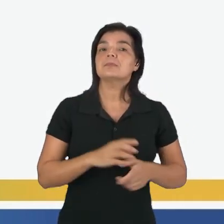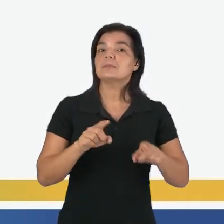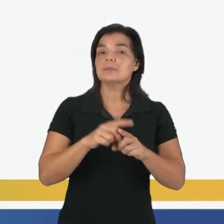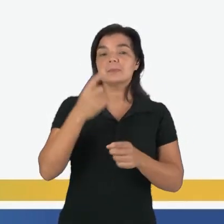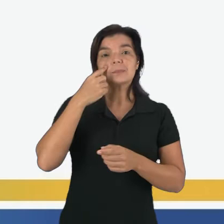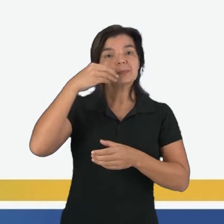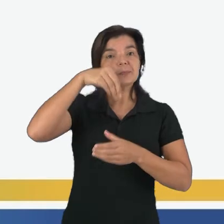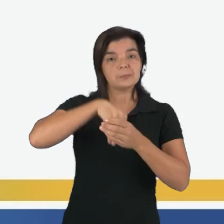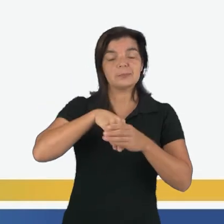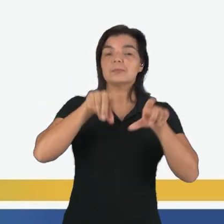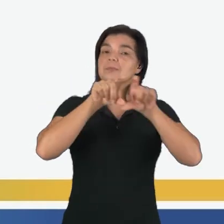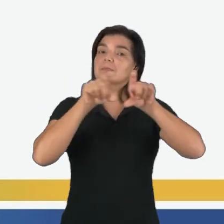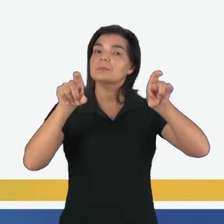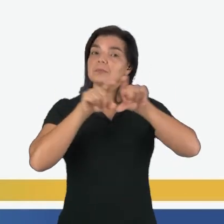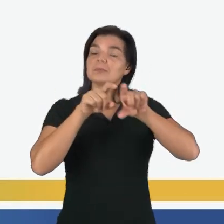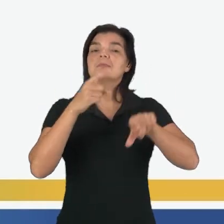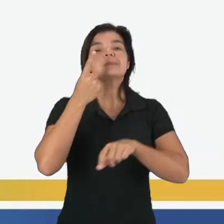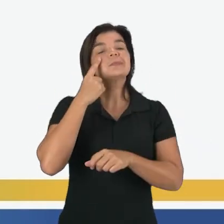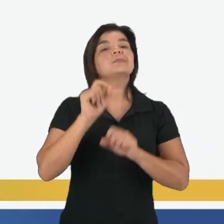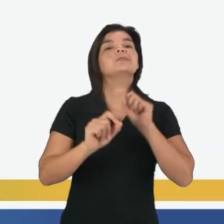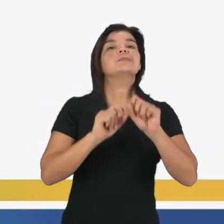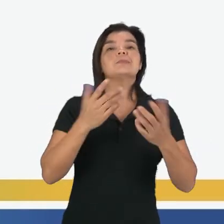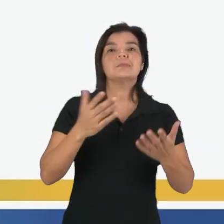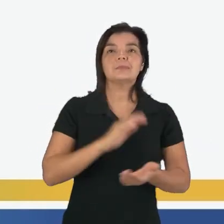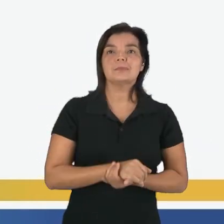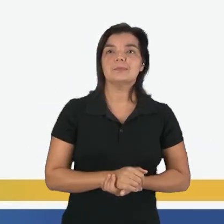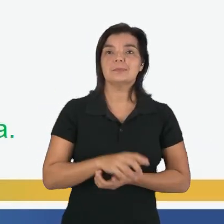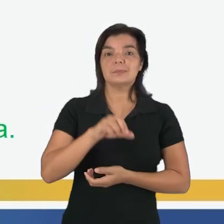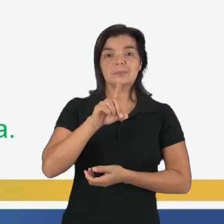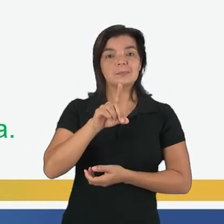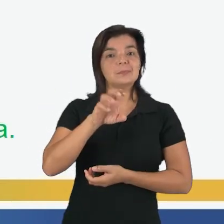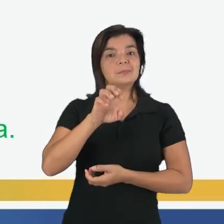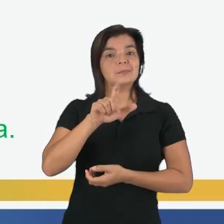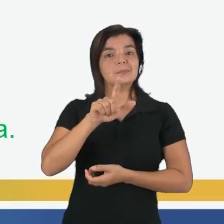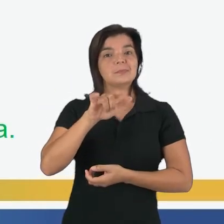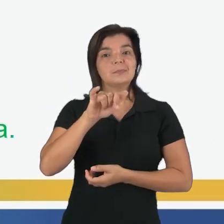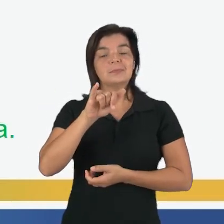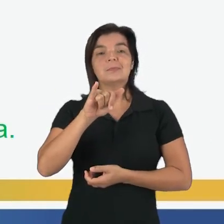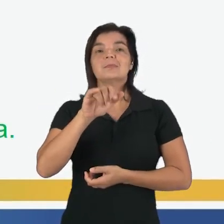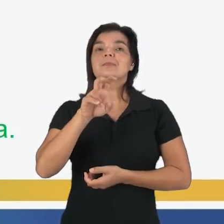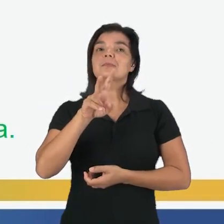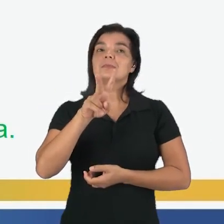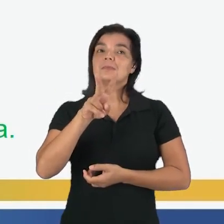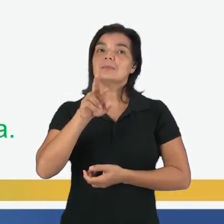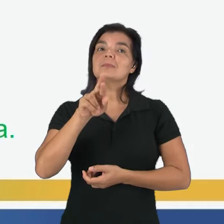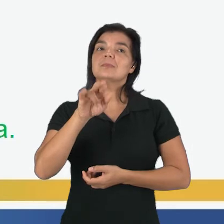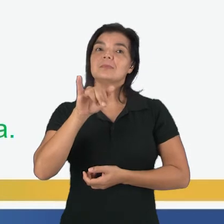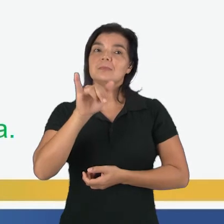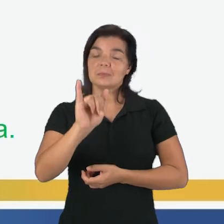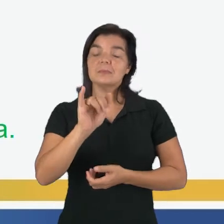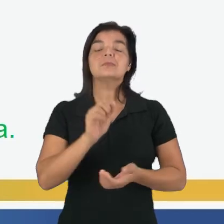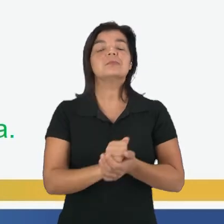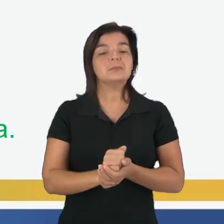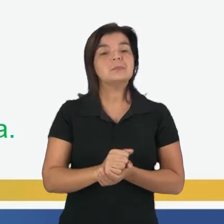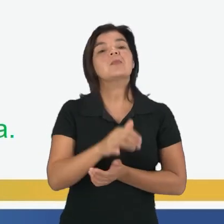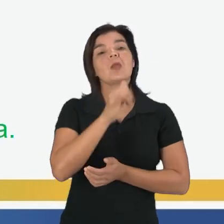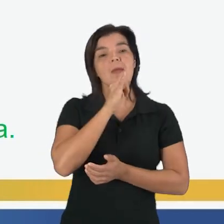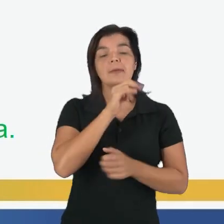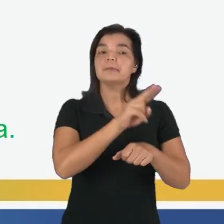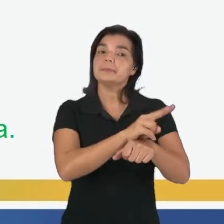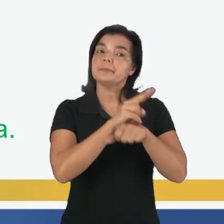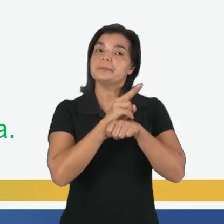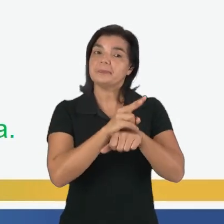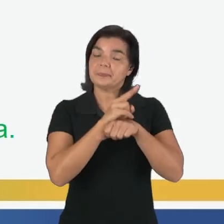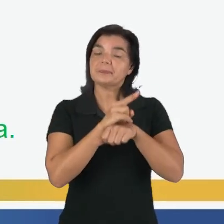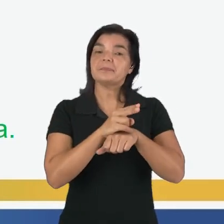que está dentro das falas, a gente tem delivery, não é isso? Delivery é um exemplo de estrangeirismo que nós usamos